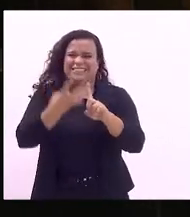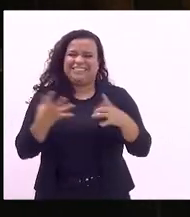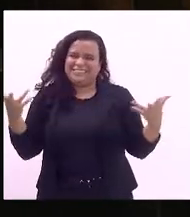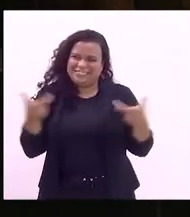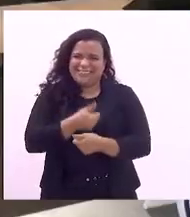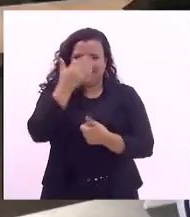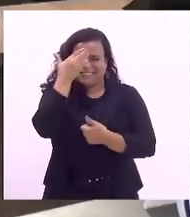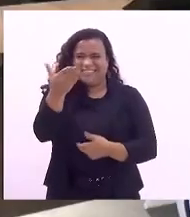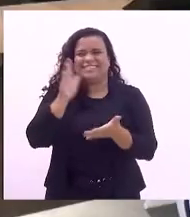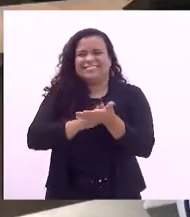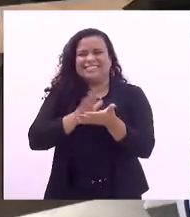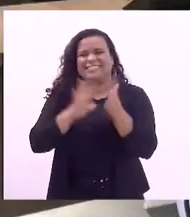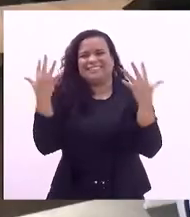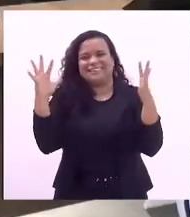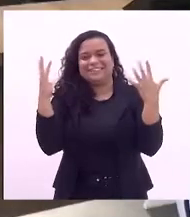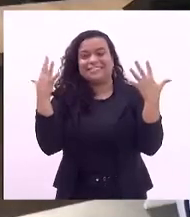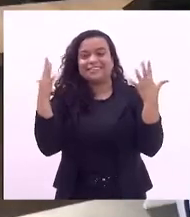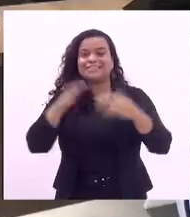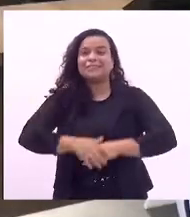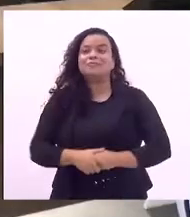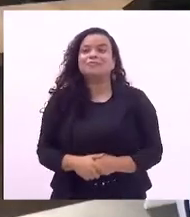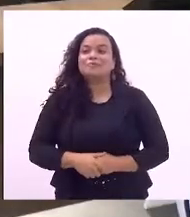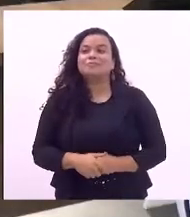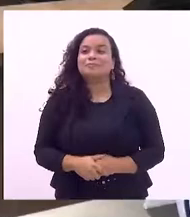livre própria a